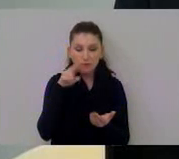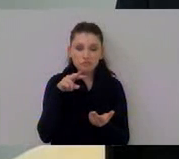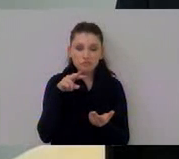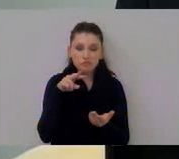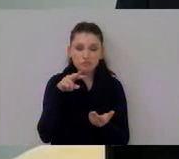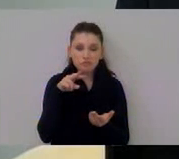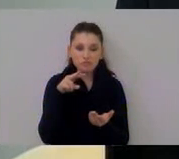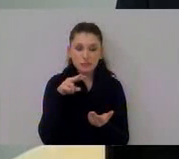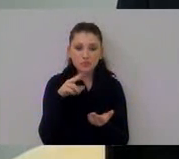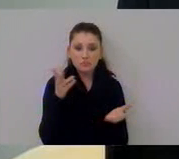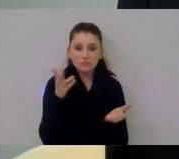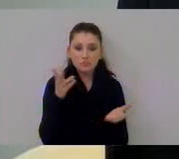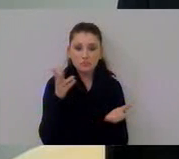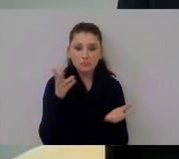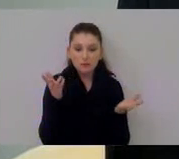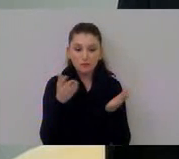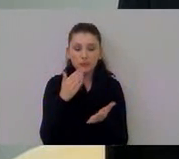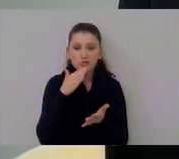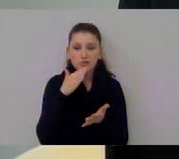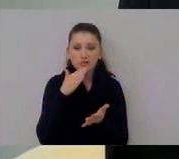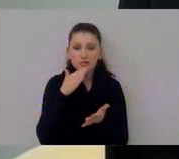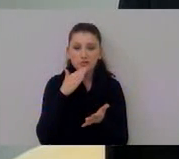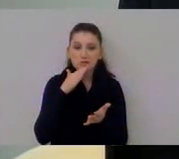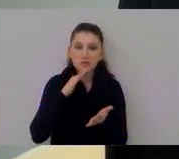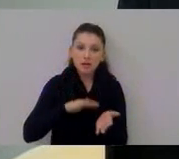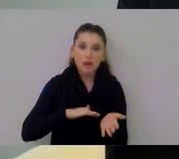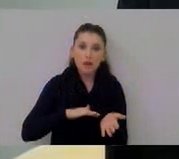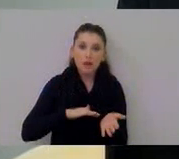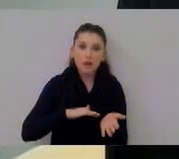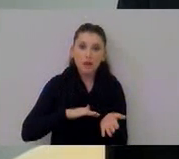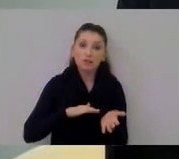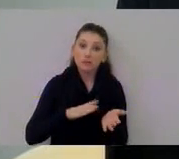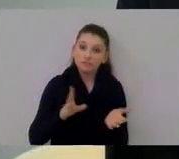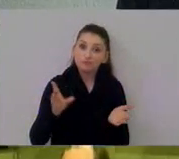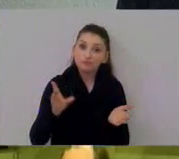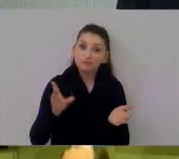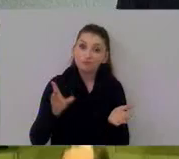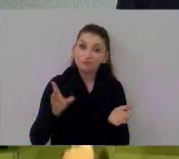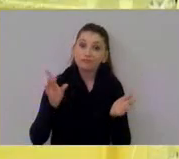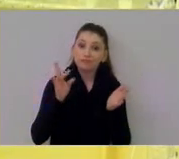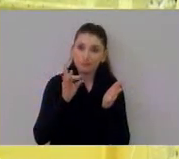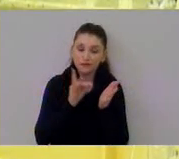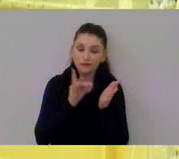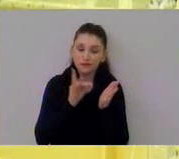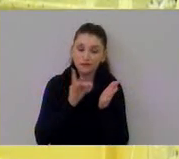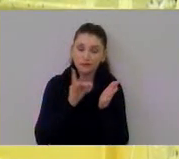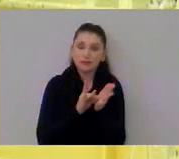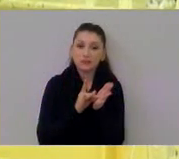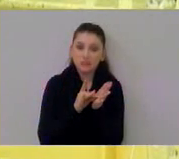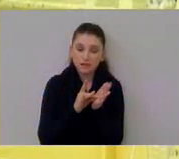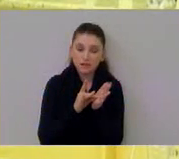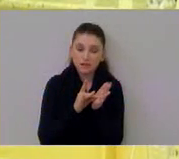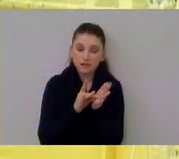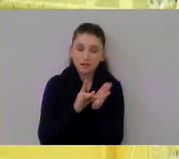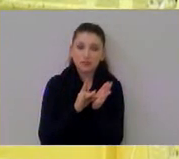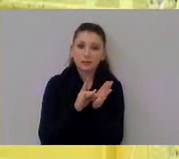verdadeiro os números que vocês têm levantado.